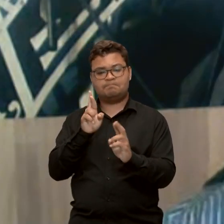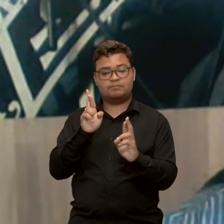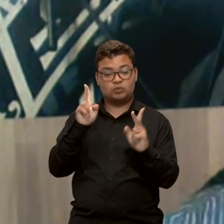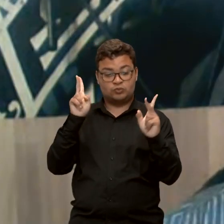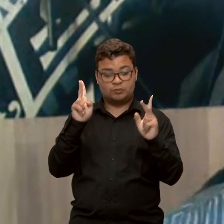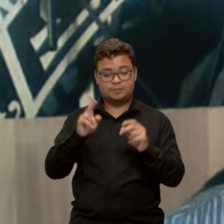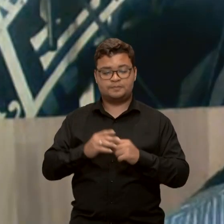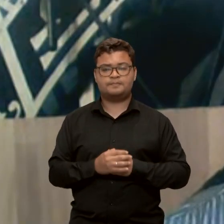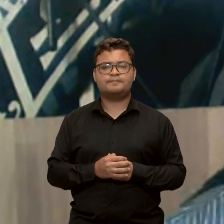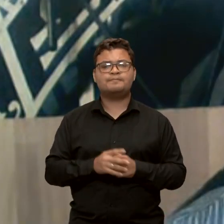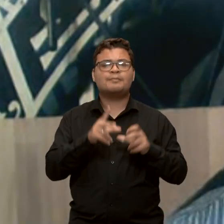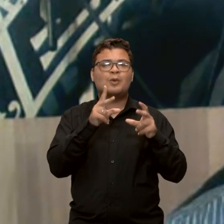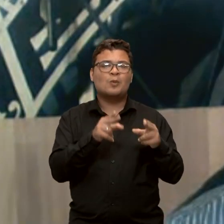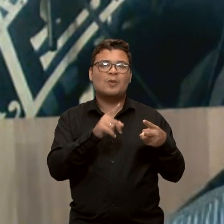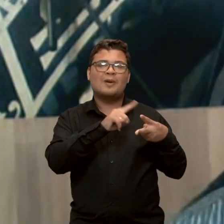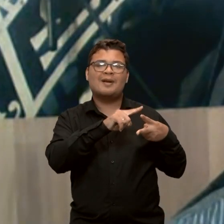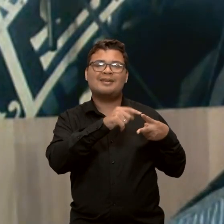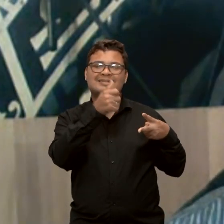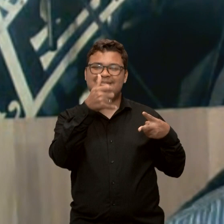Secretaria Estadual.